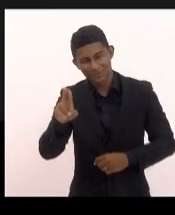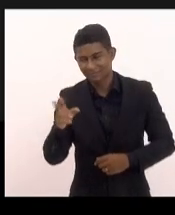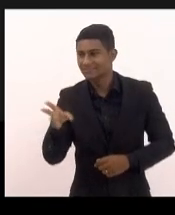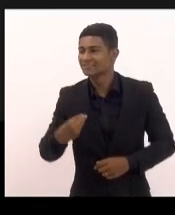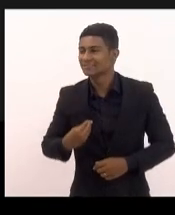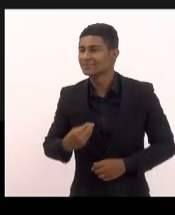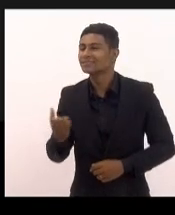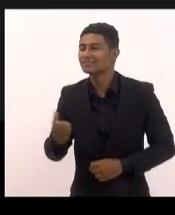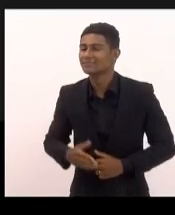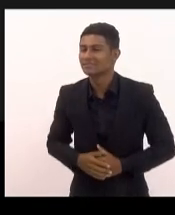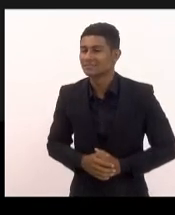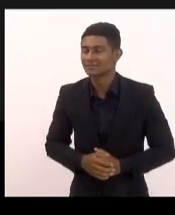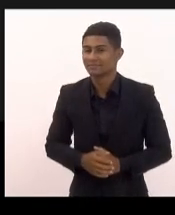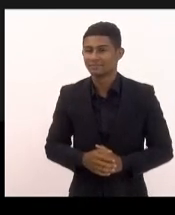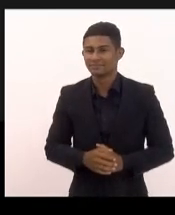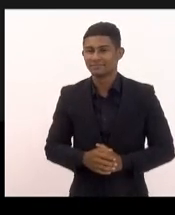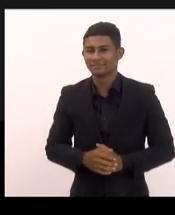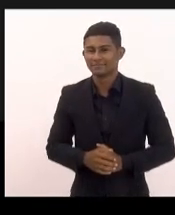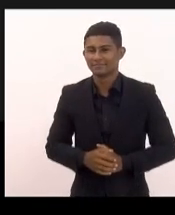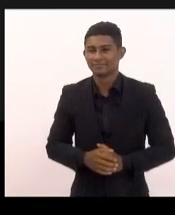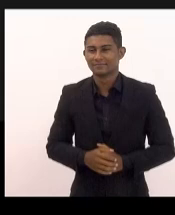Ju.